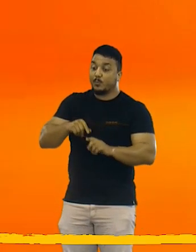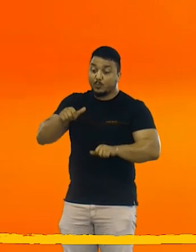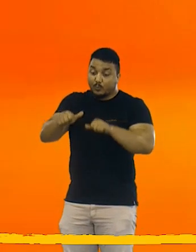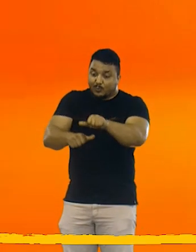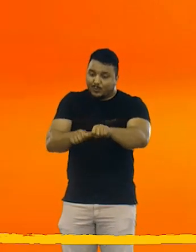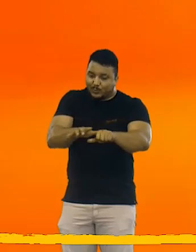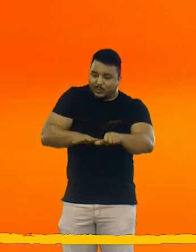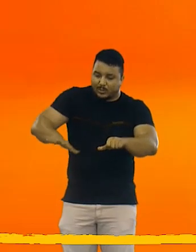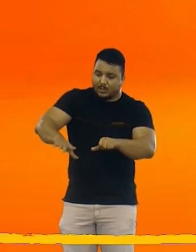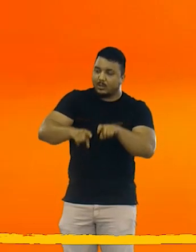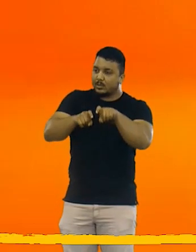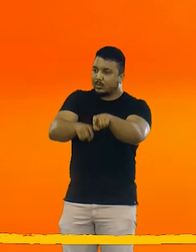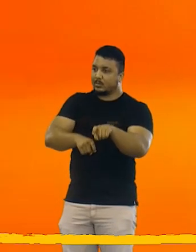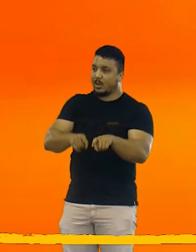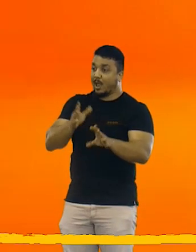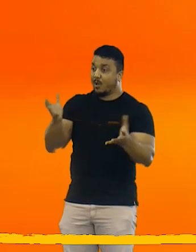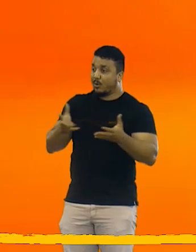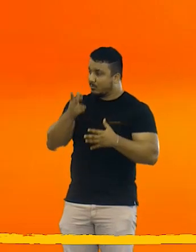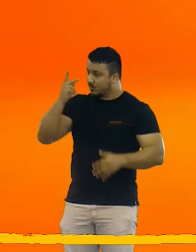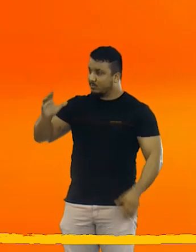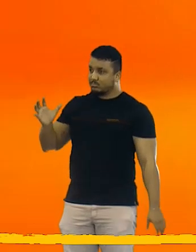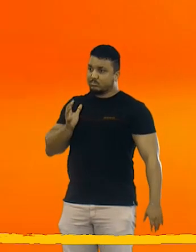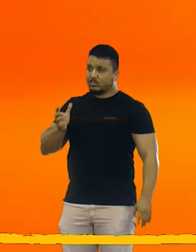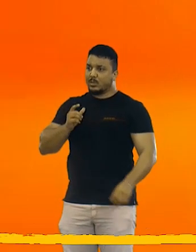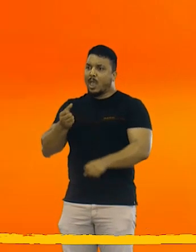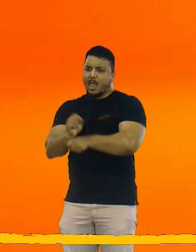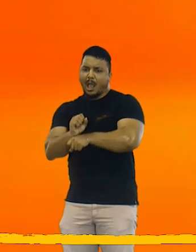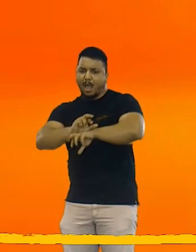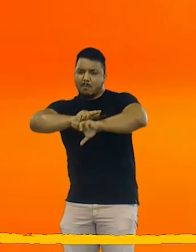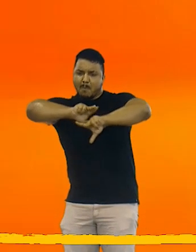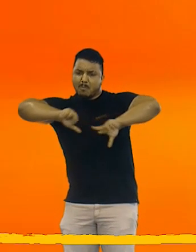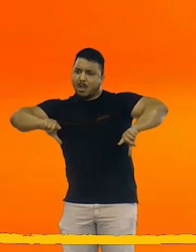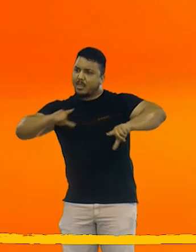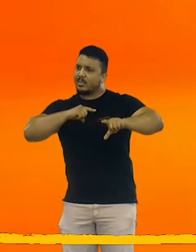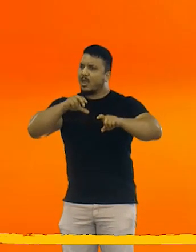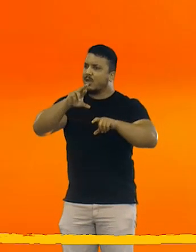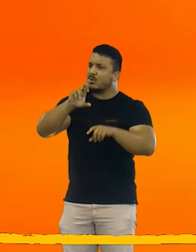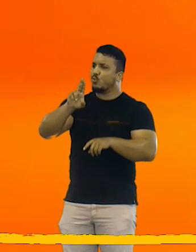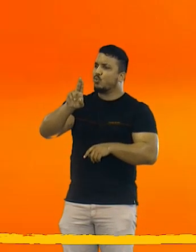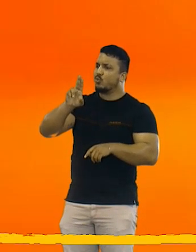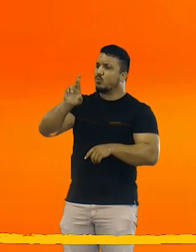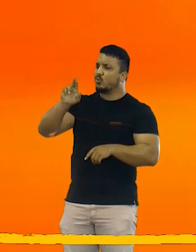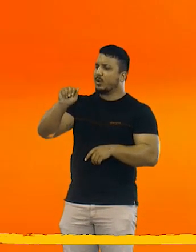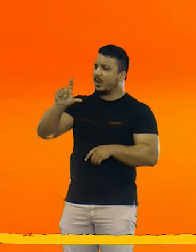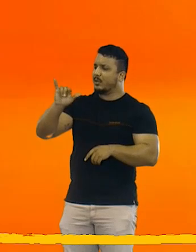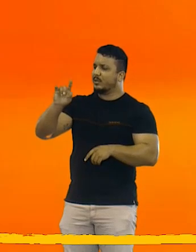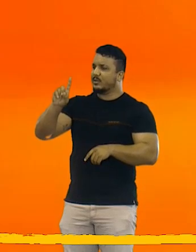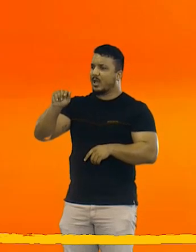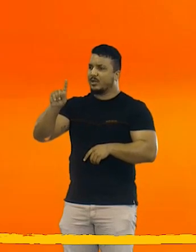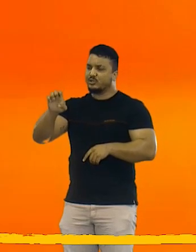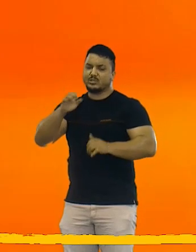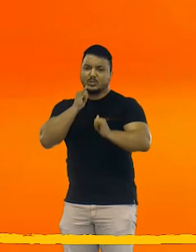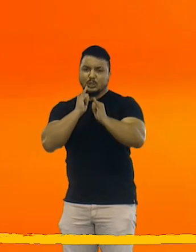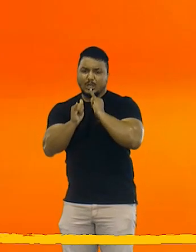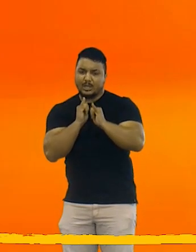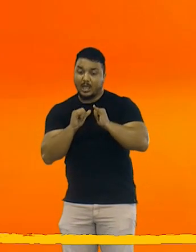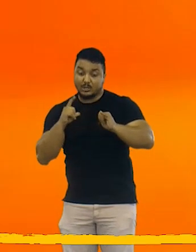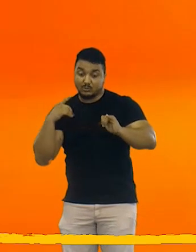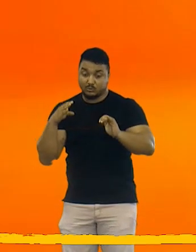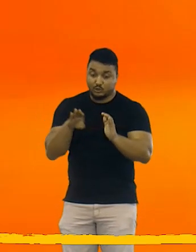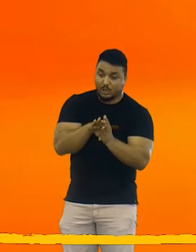foi o campo em geral. Novas ruralidades, novas culturas, a chegada da internet, a música ela